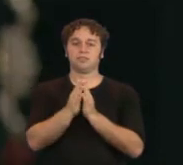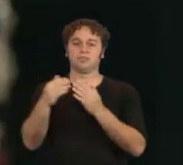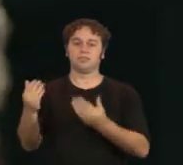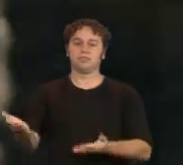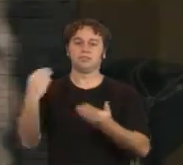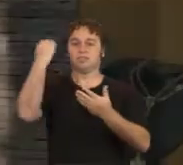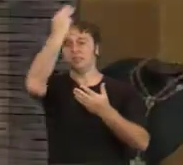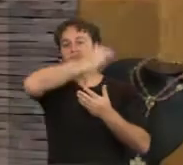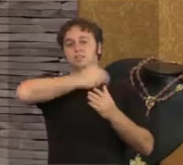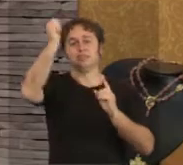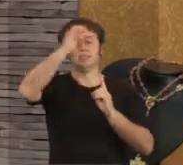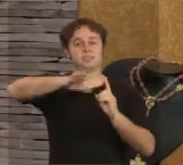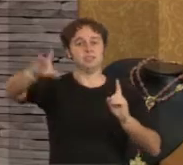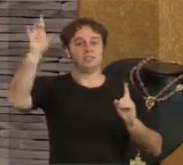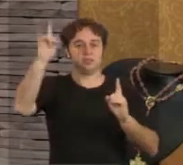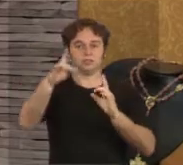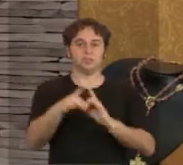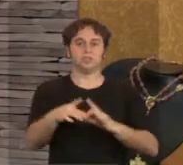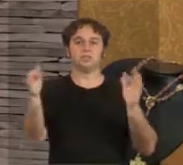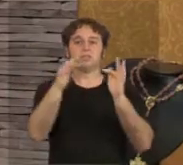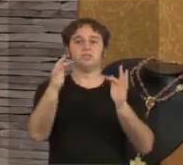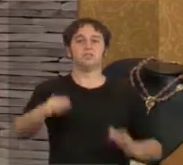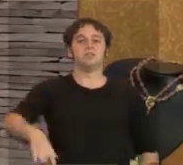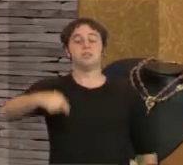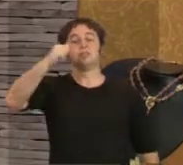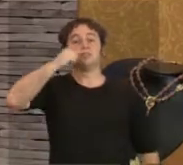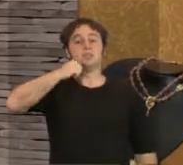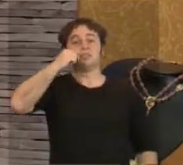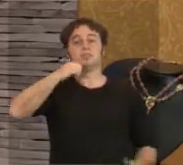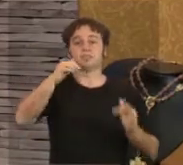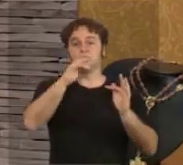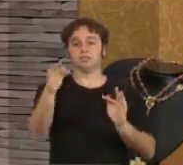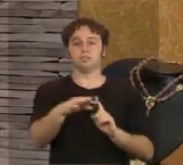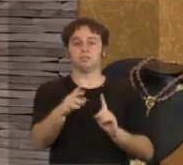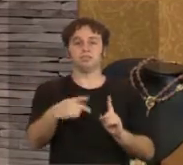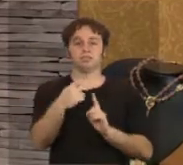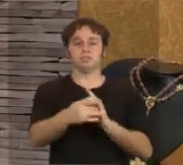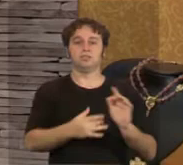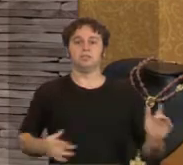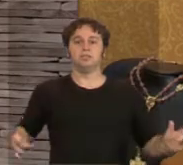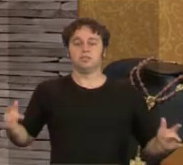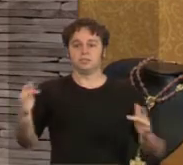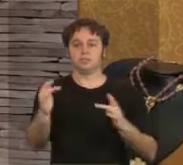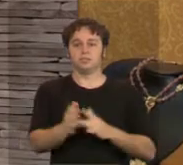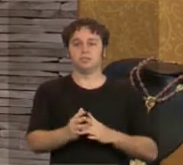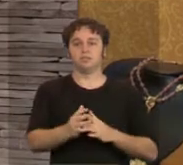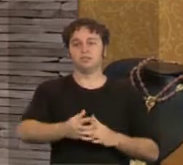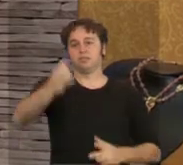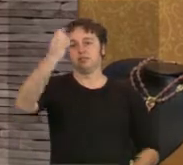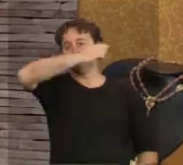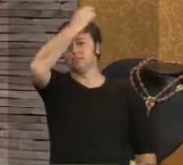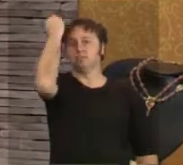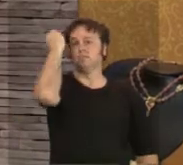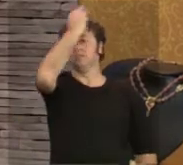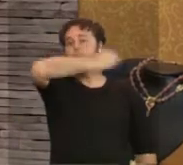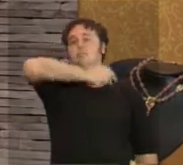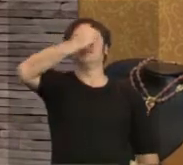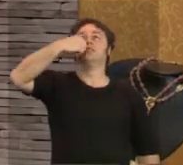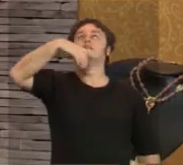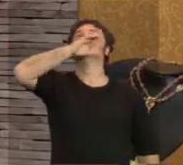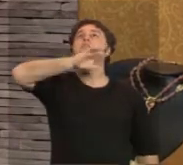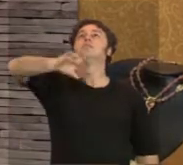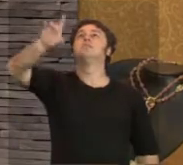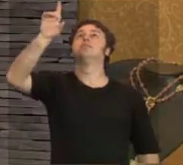Amém. Ave Maria, cheia de graça, o Senhor é convosco. Bendita sois vós entre as mulheres, e bendito é o fruto do vosso